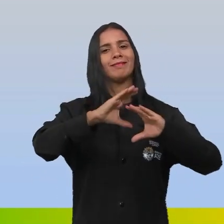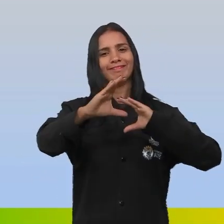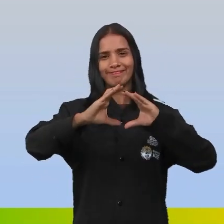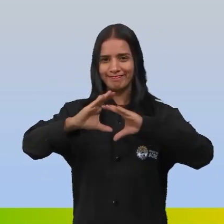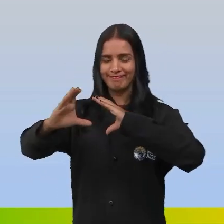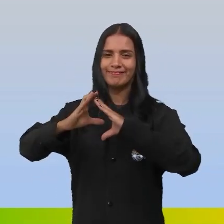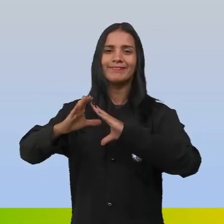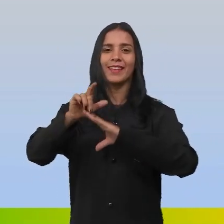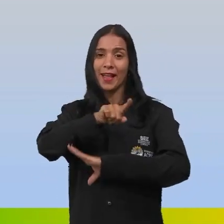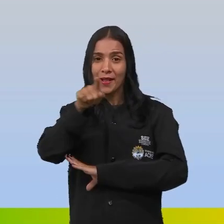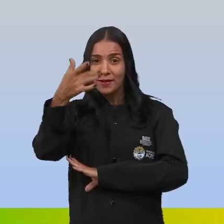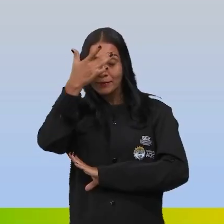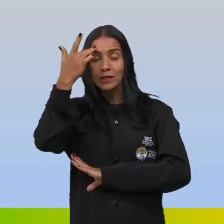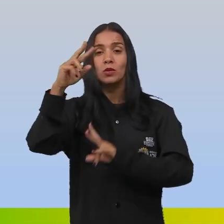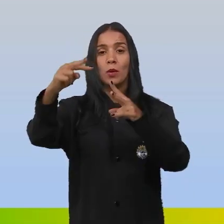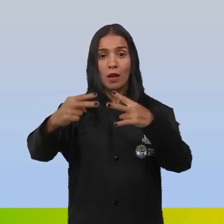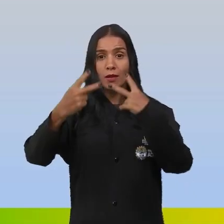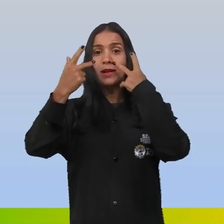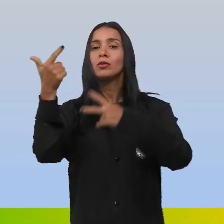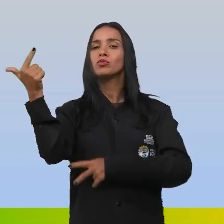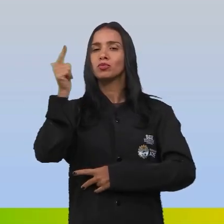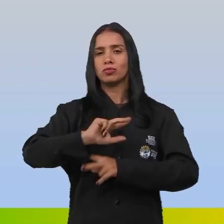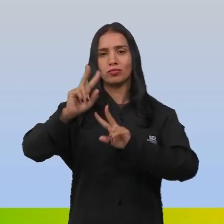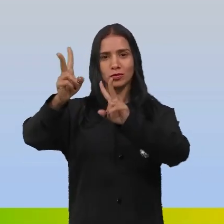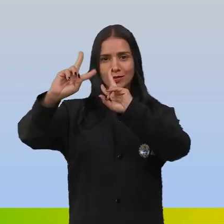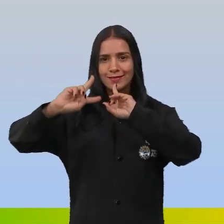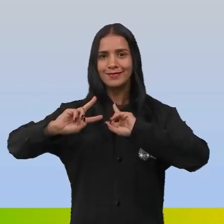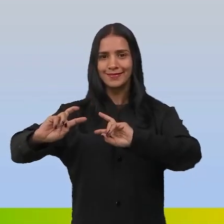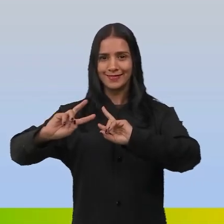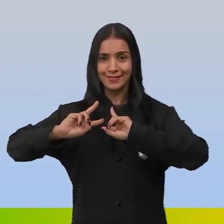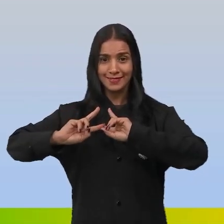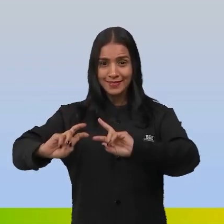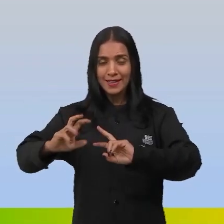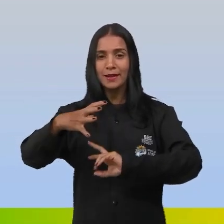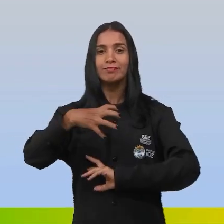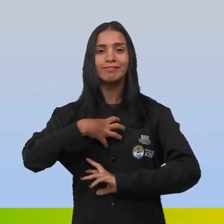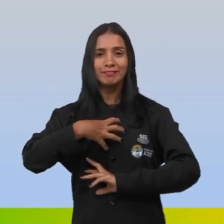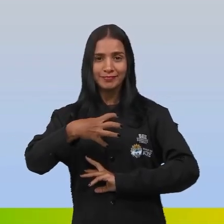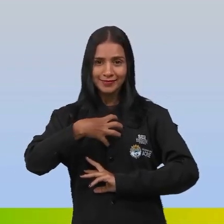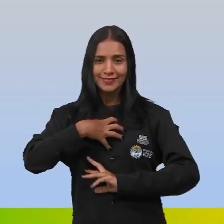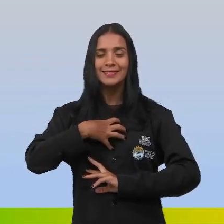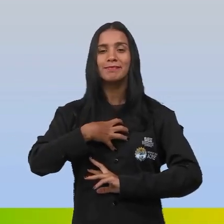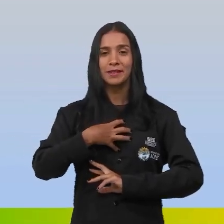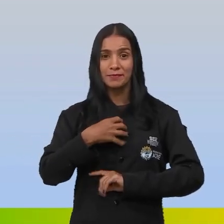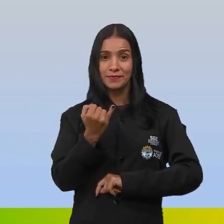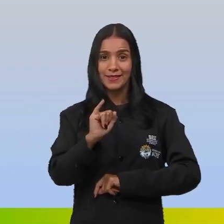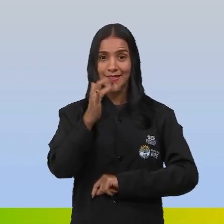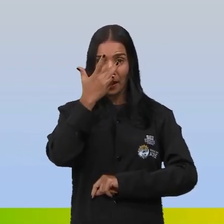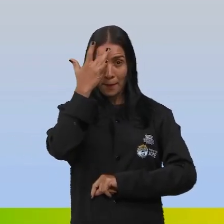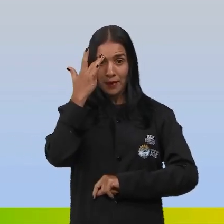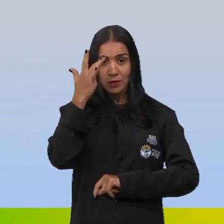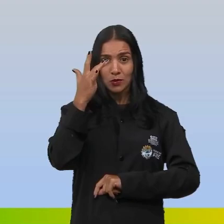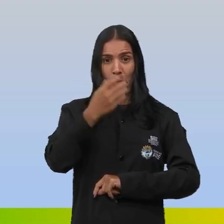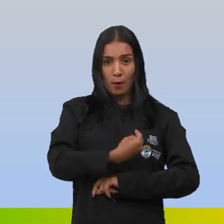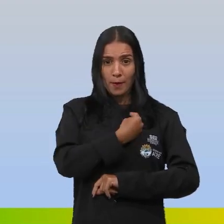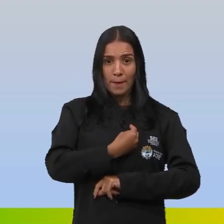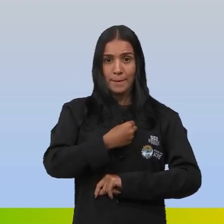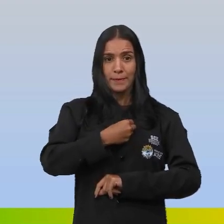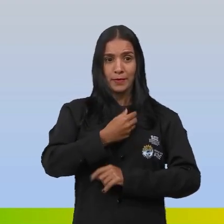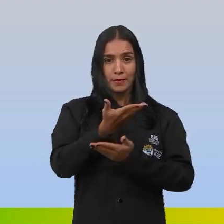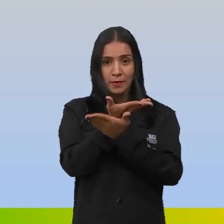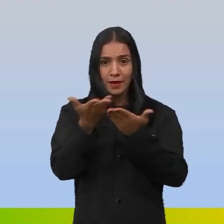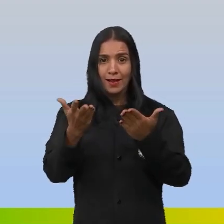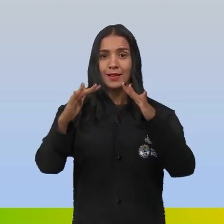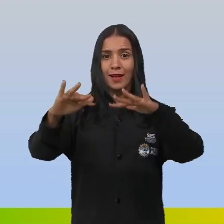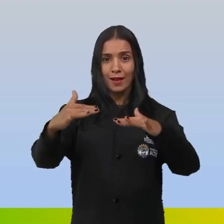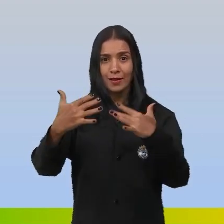já consegue fazer com que o telespectador ou o público que está ali assistindo consiga entender a